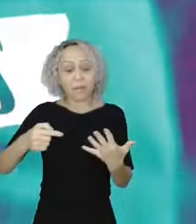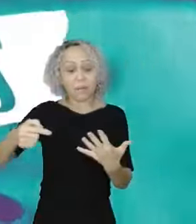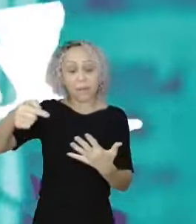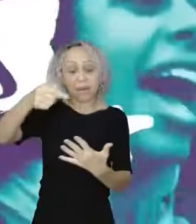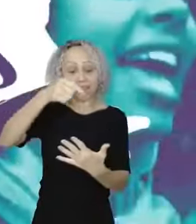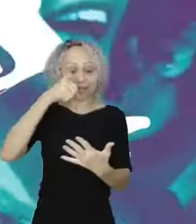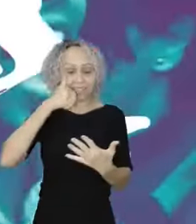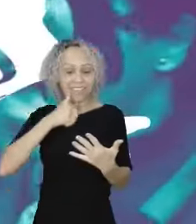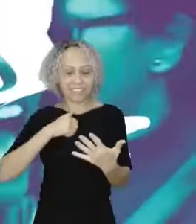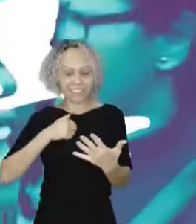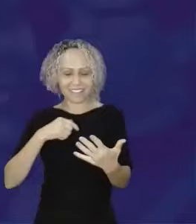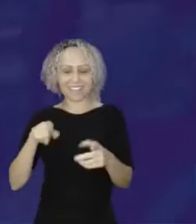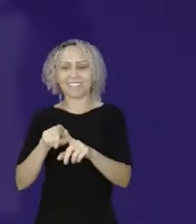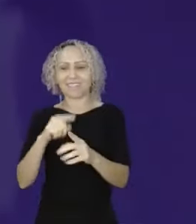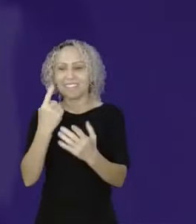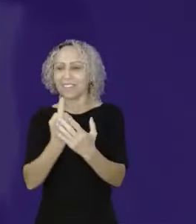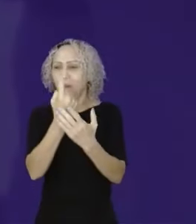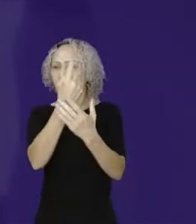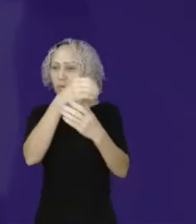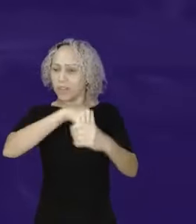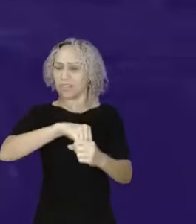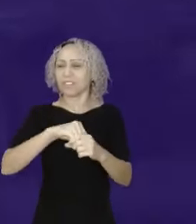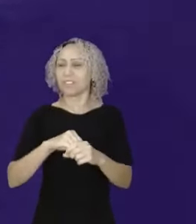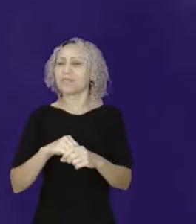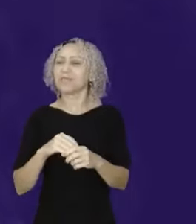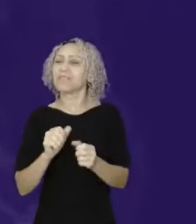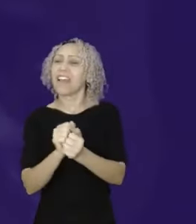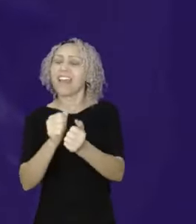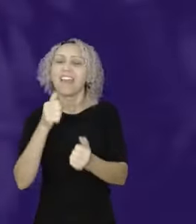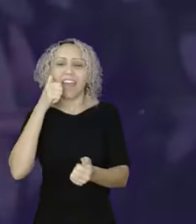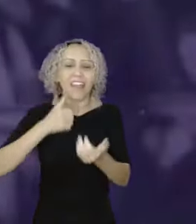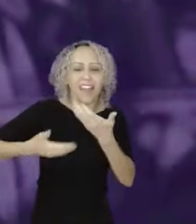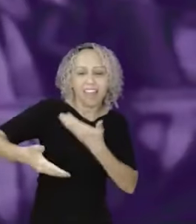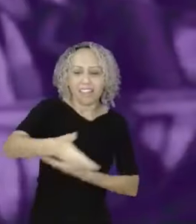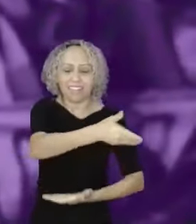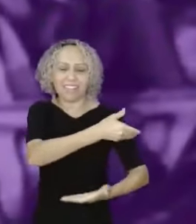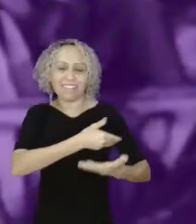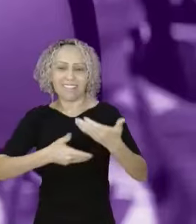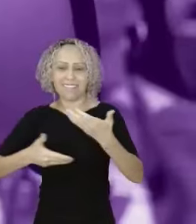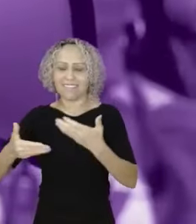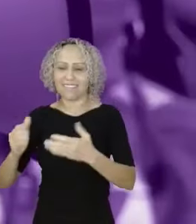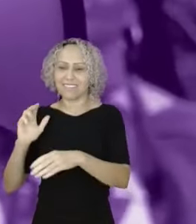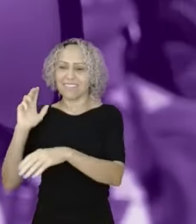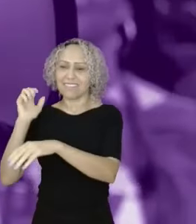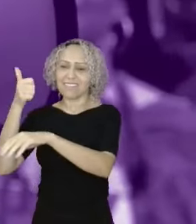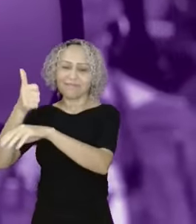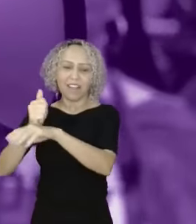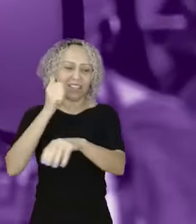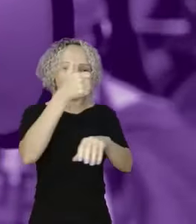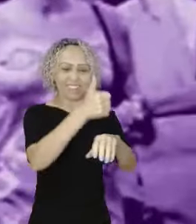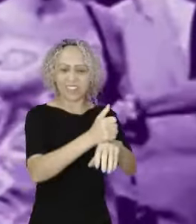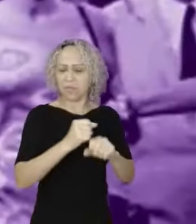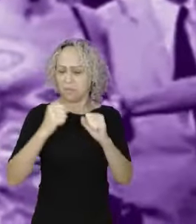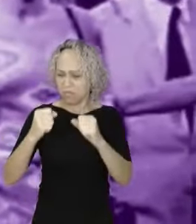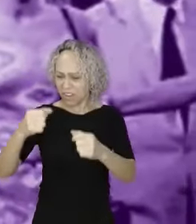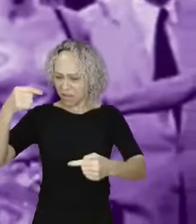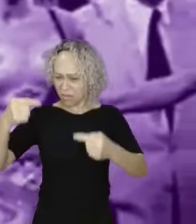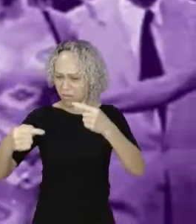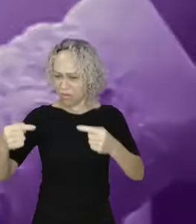Eu sou uma delas, são elas por elas, ocupando os espaços